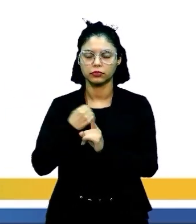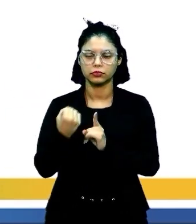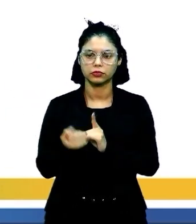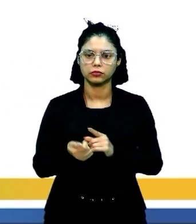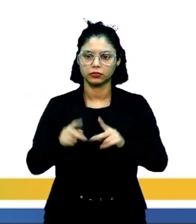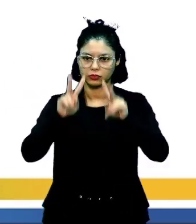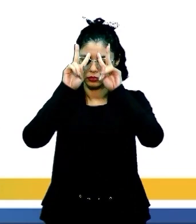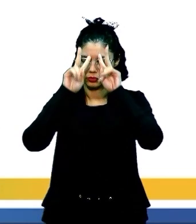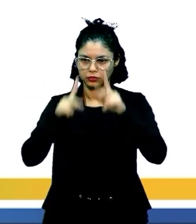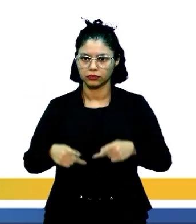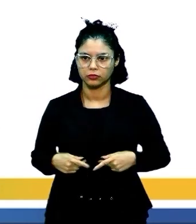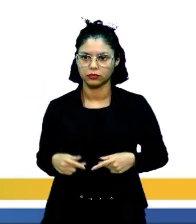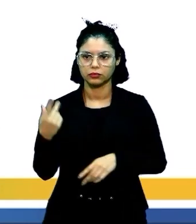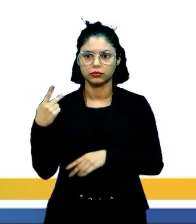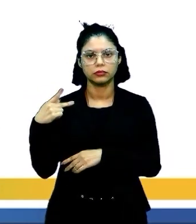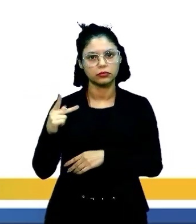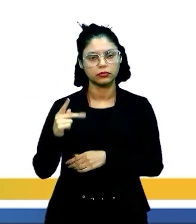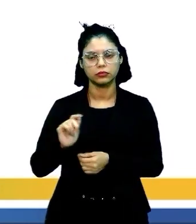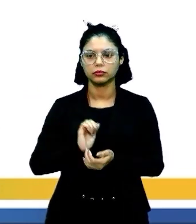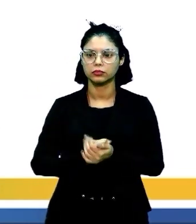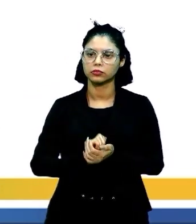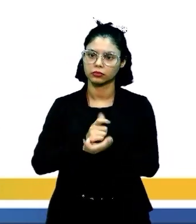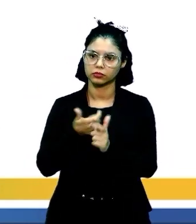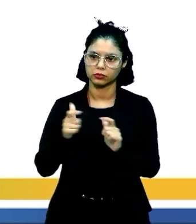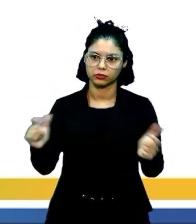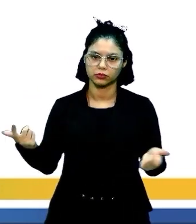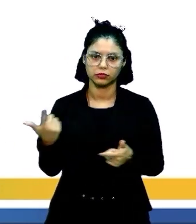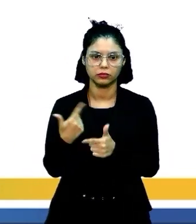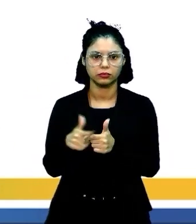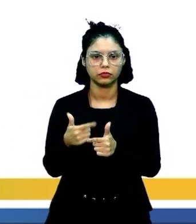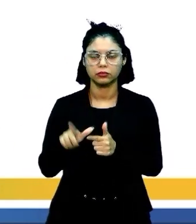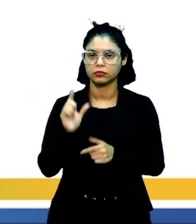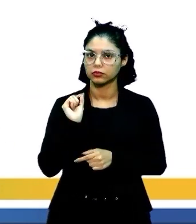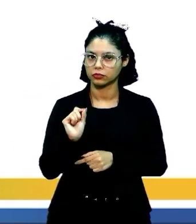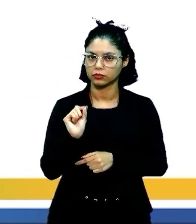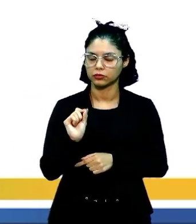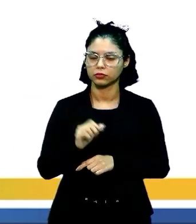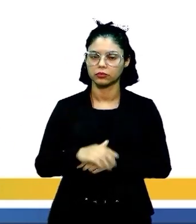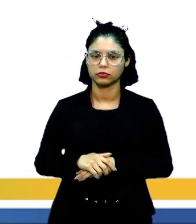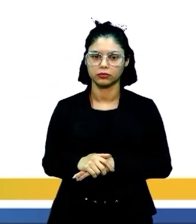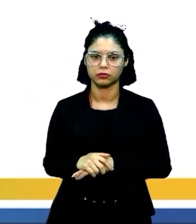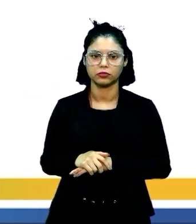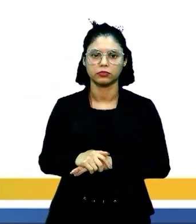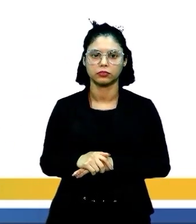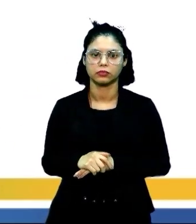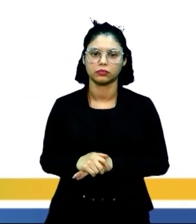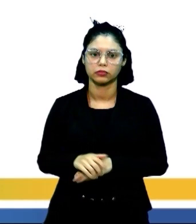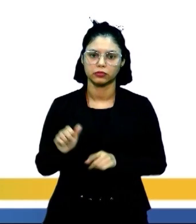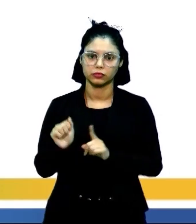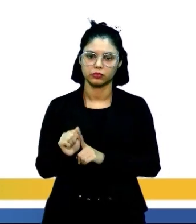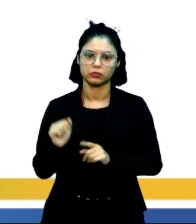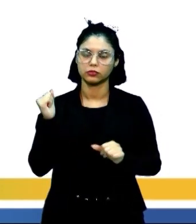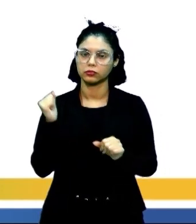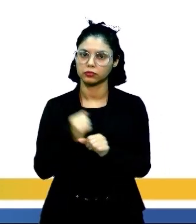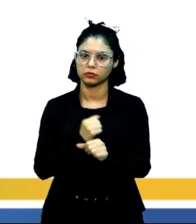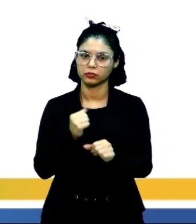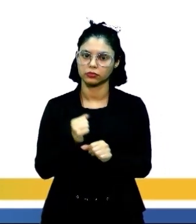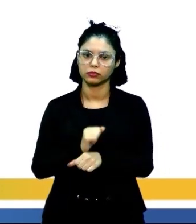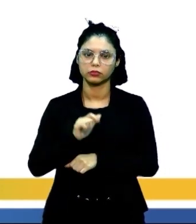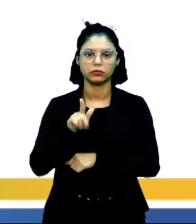nas sociedades humanas e um de seus maiores problemas é a letra